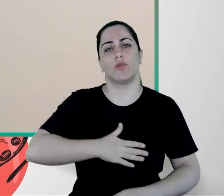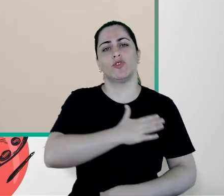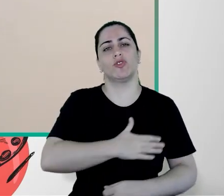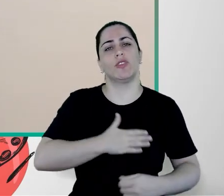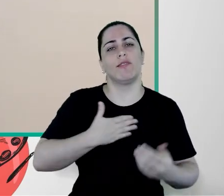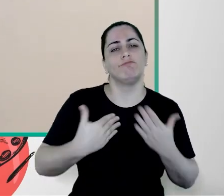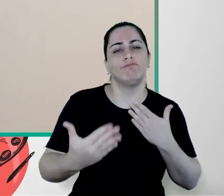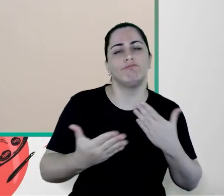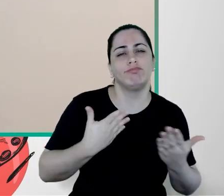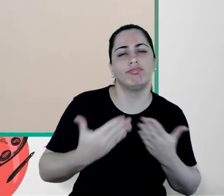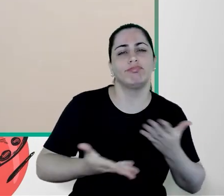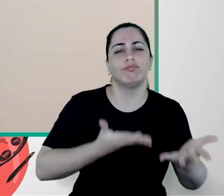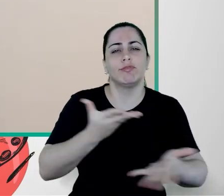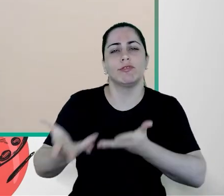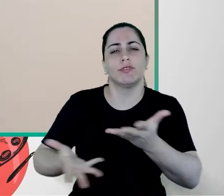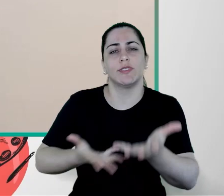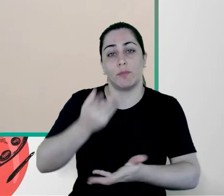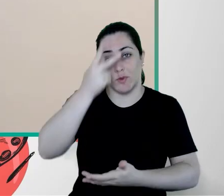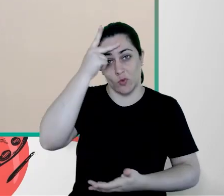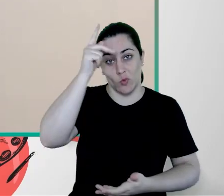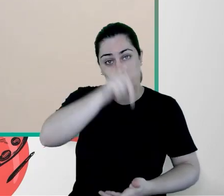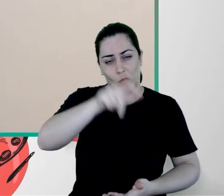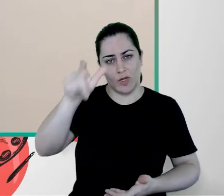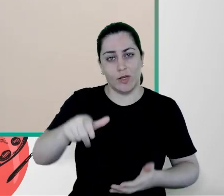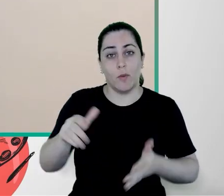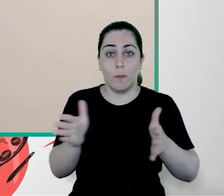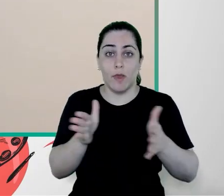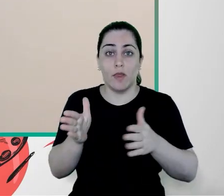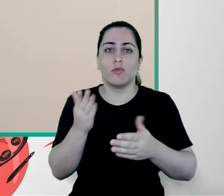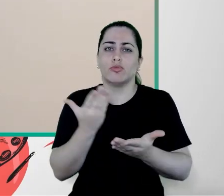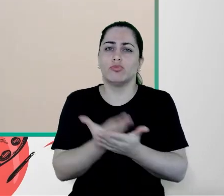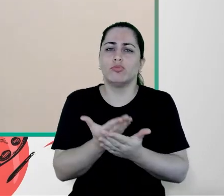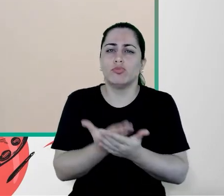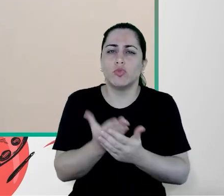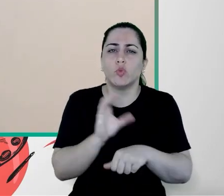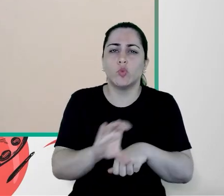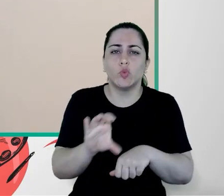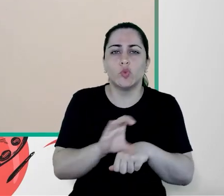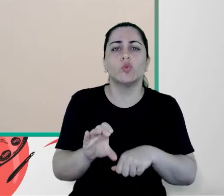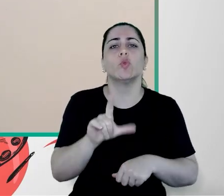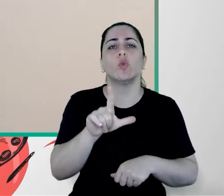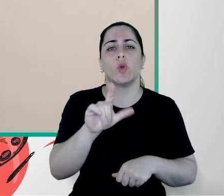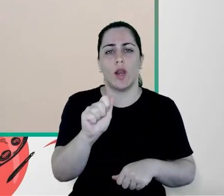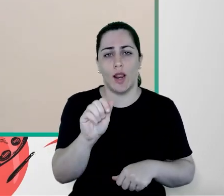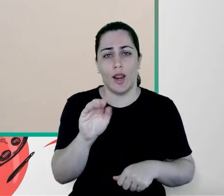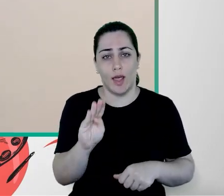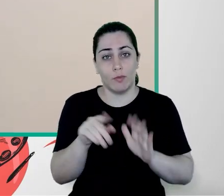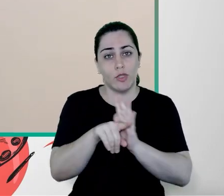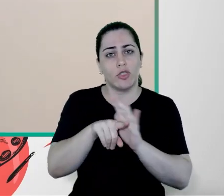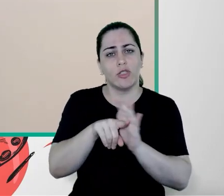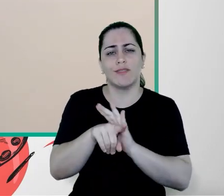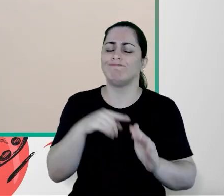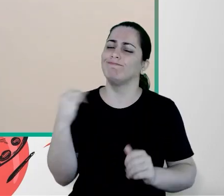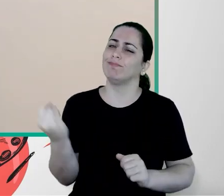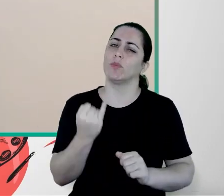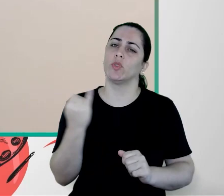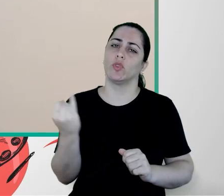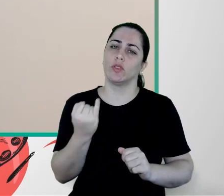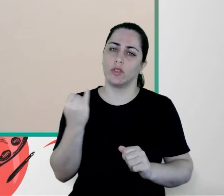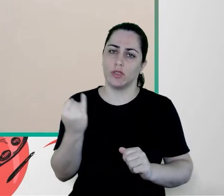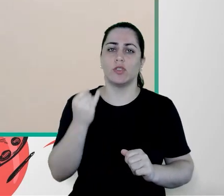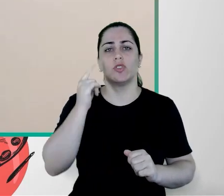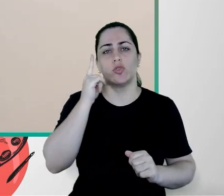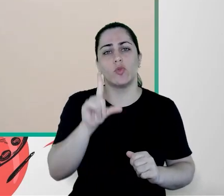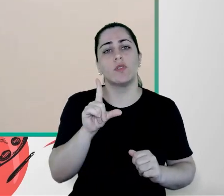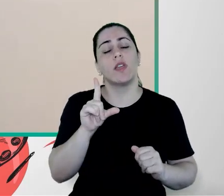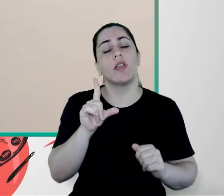com pessoas. Durante a graduação, os laboratórios de pesquisa fazem toda a diferença, pois eles nos envolvem com